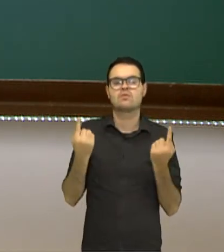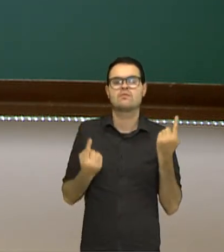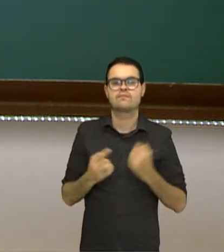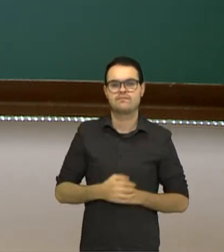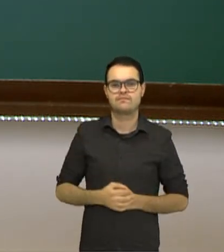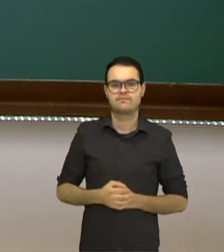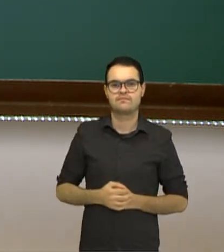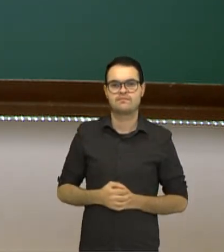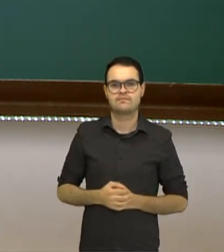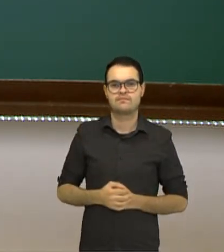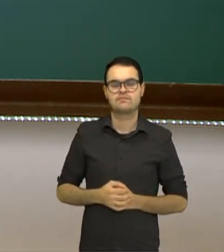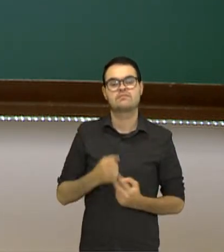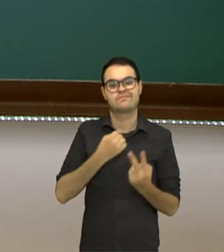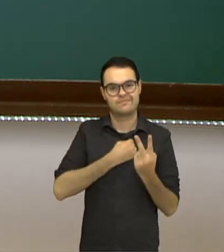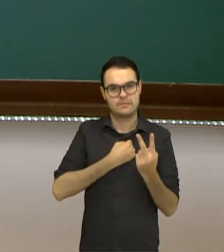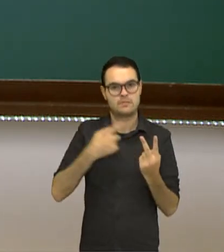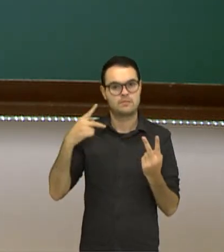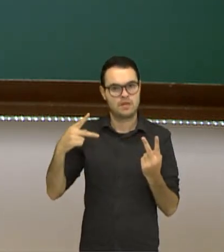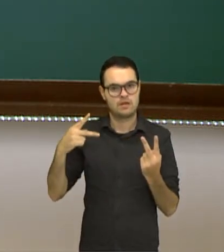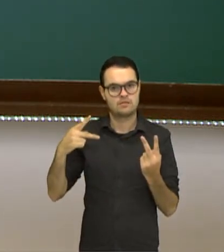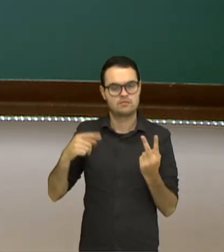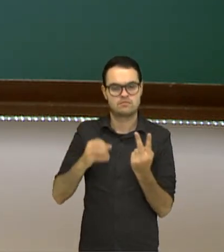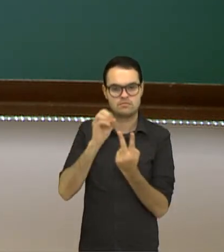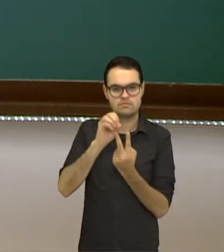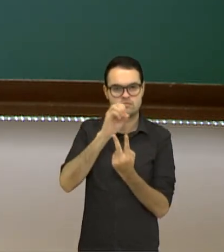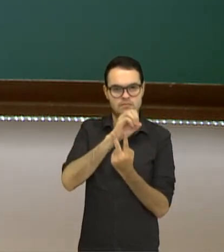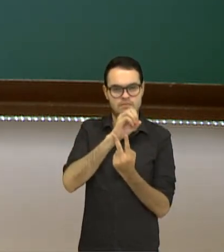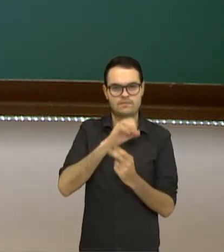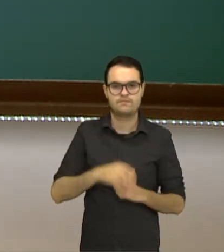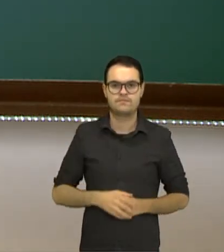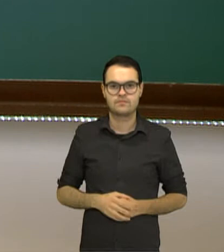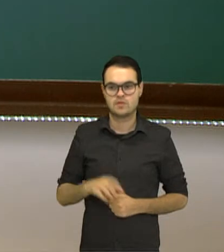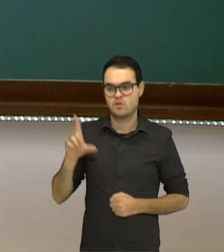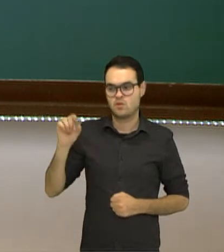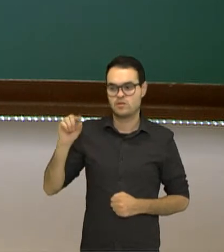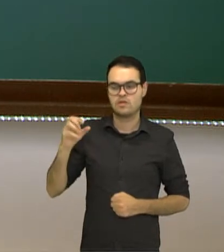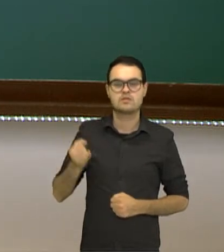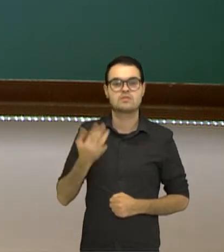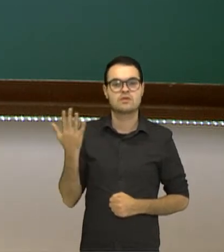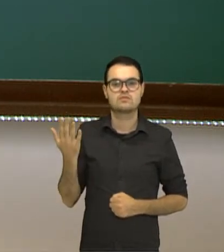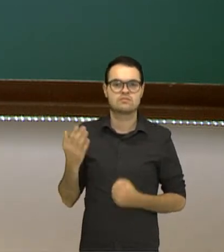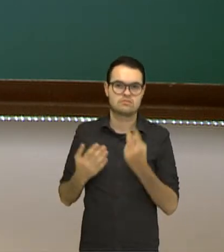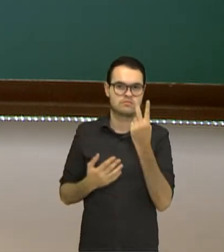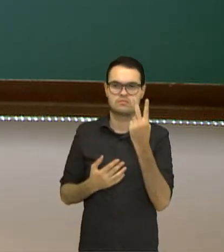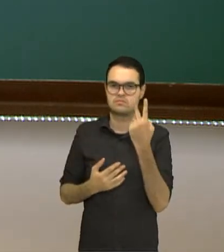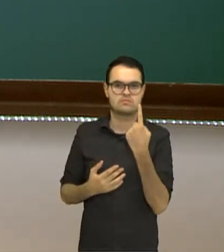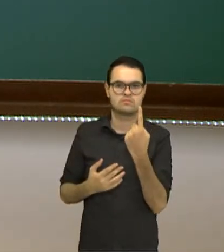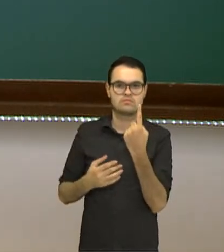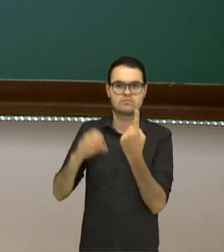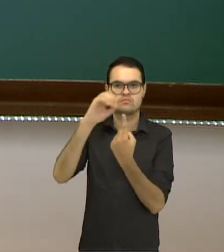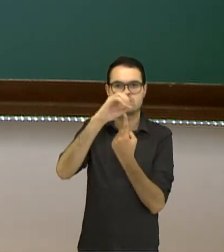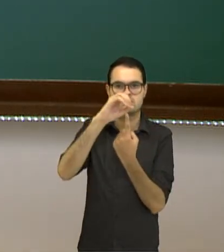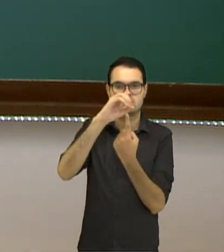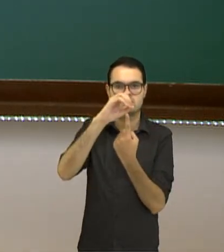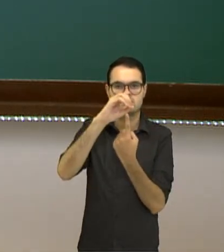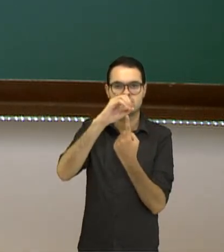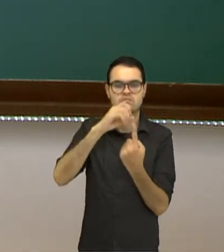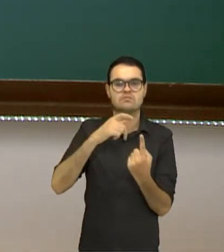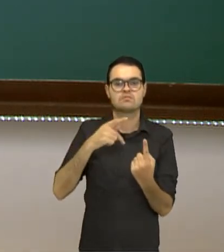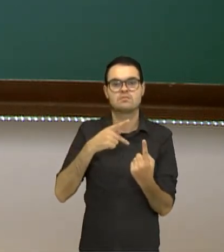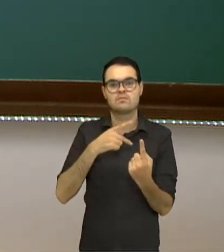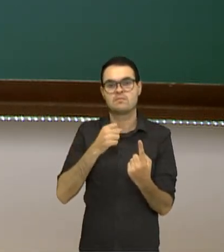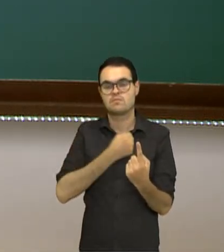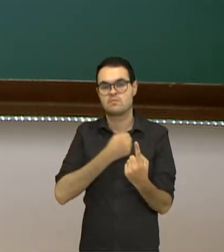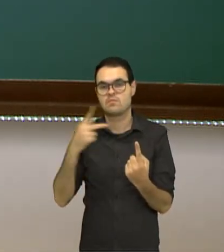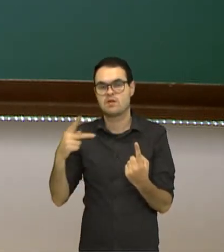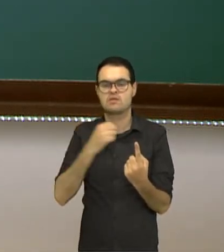de zeros? Quantidade par. O 10 tem um zero apenas. É quantidade par ou é